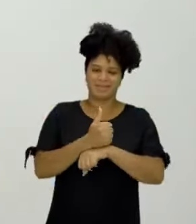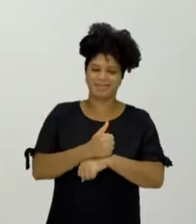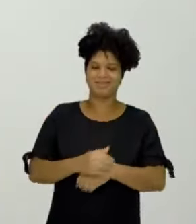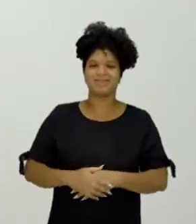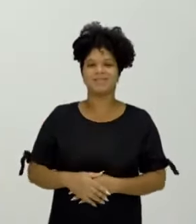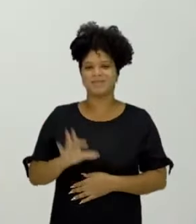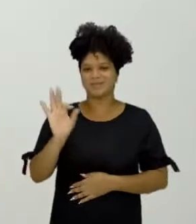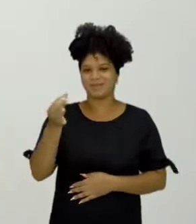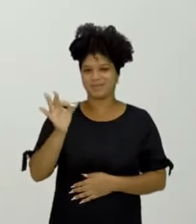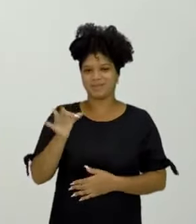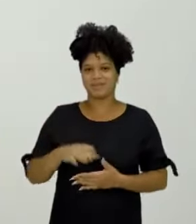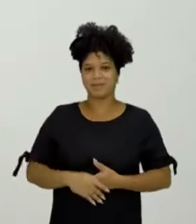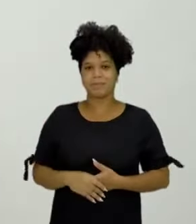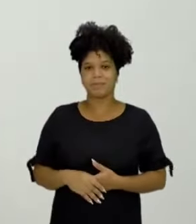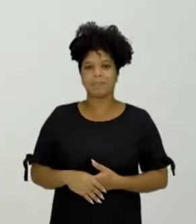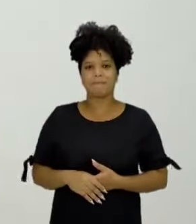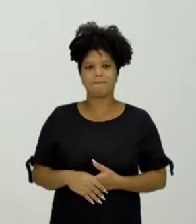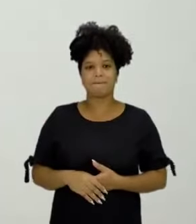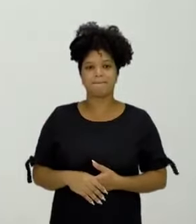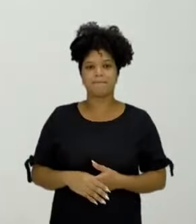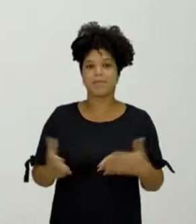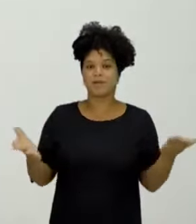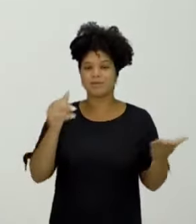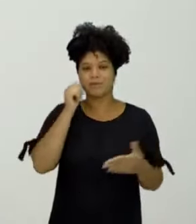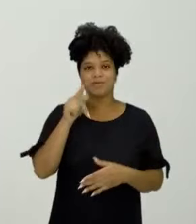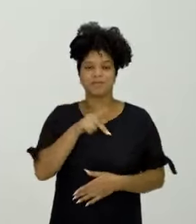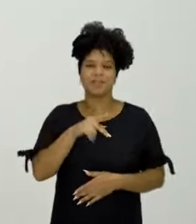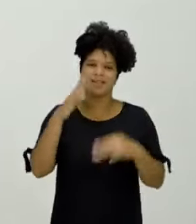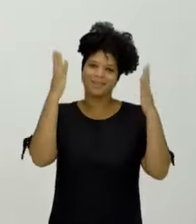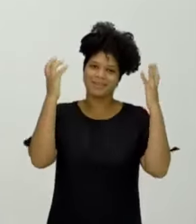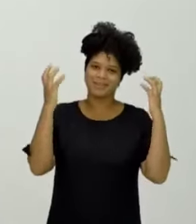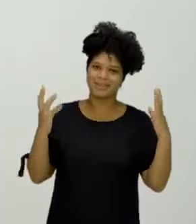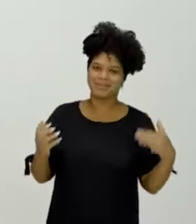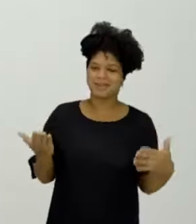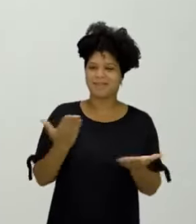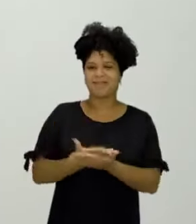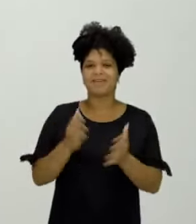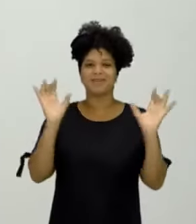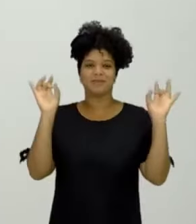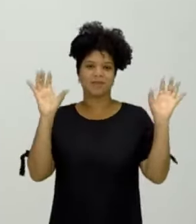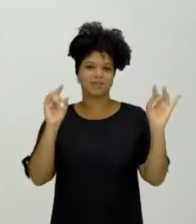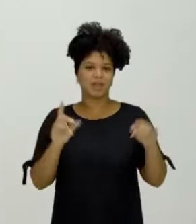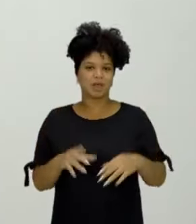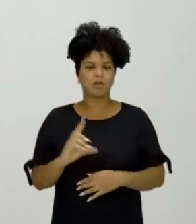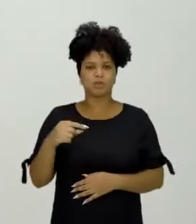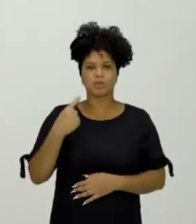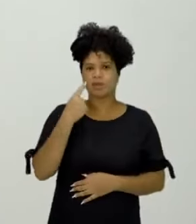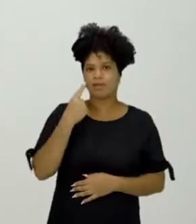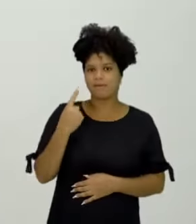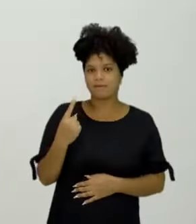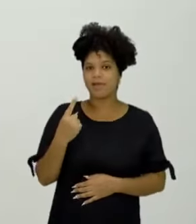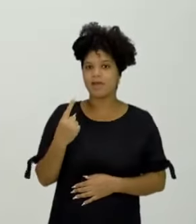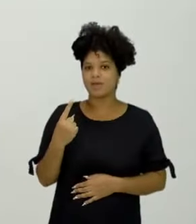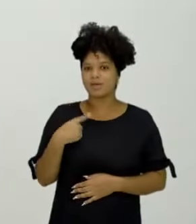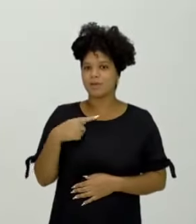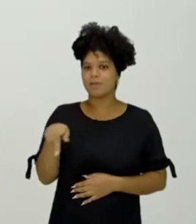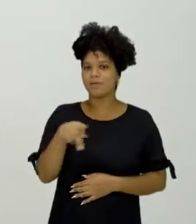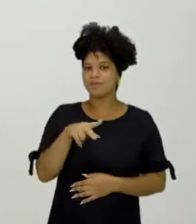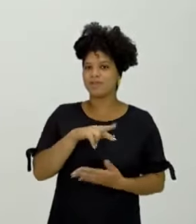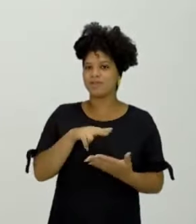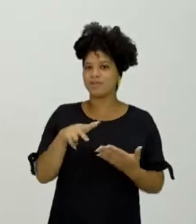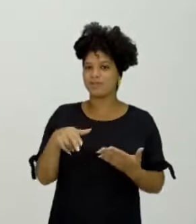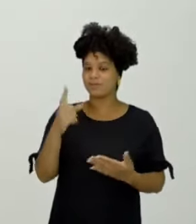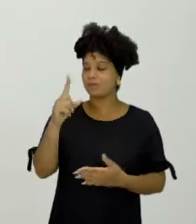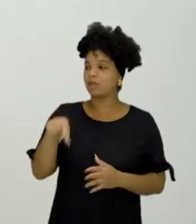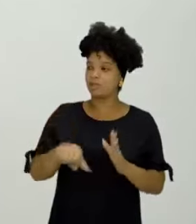Isso mesmo, Pro. E aí, hoje a Pro Helene está aqui numa aula super especial, né? A gente vai numa sequência de professoras, viu, Lan? Você é